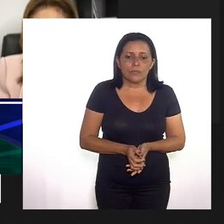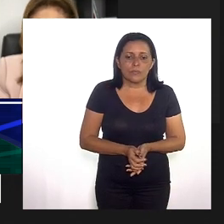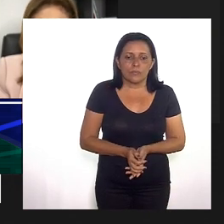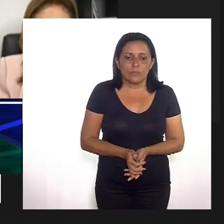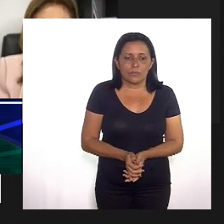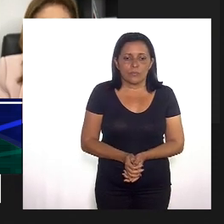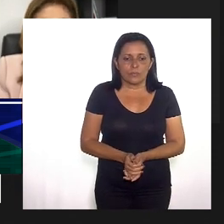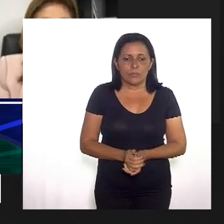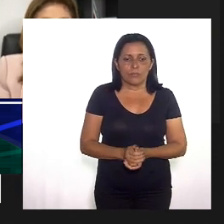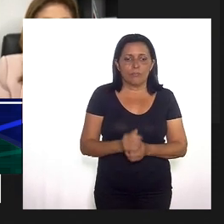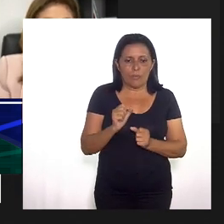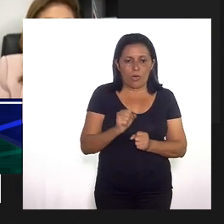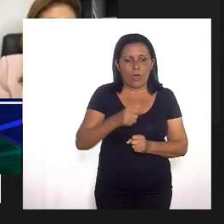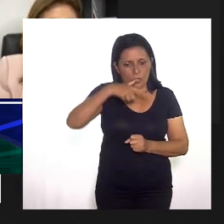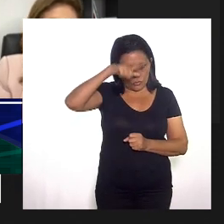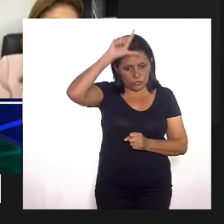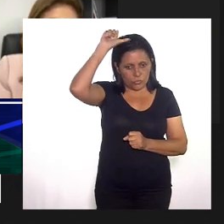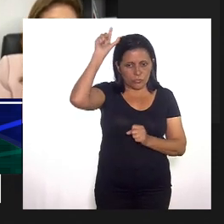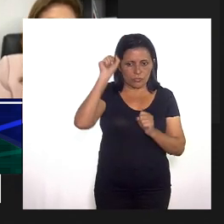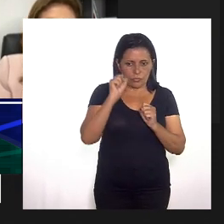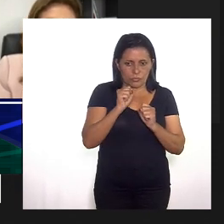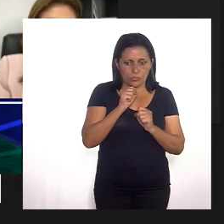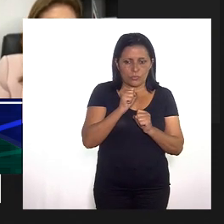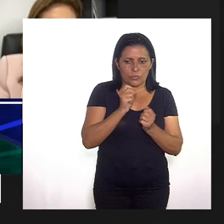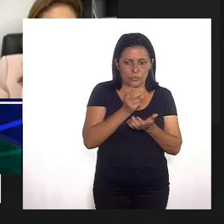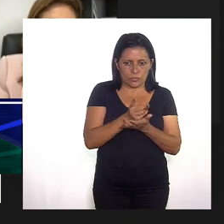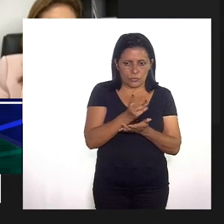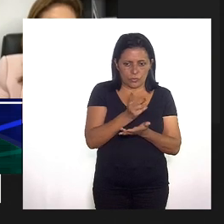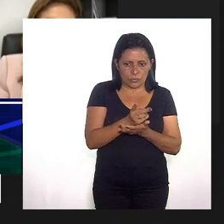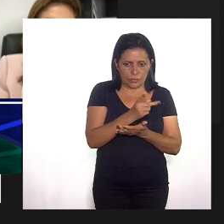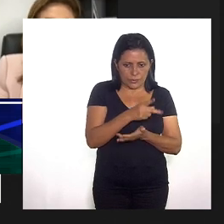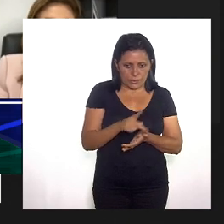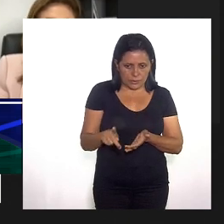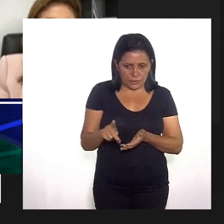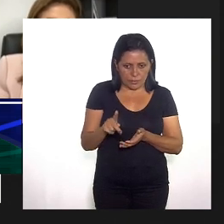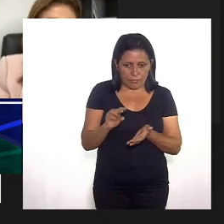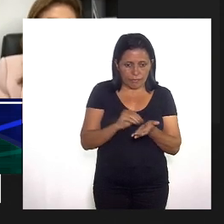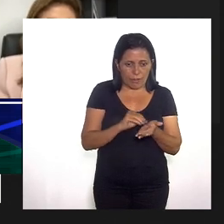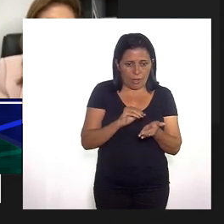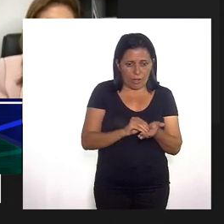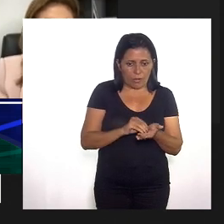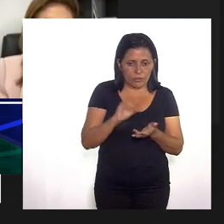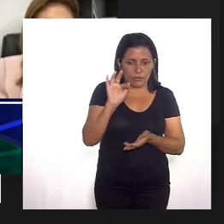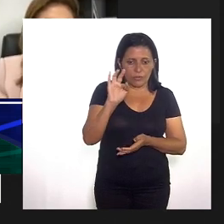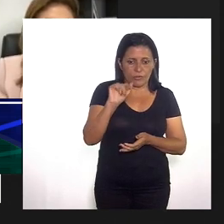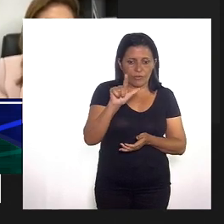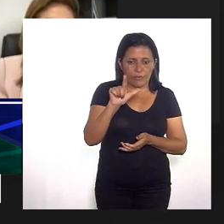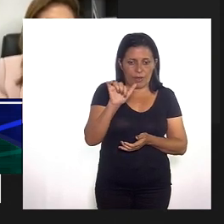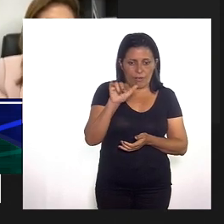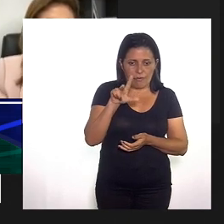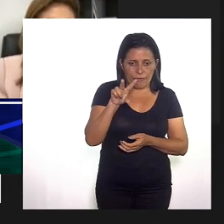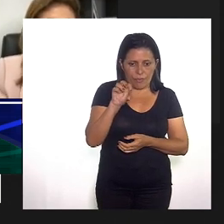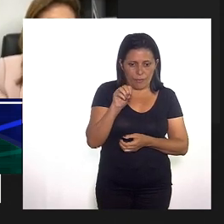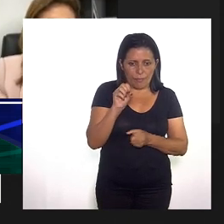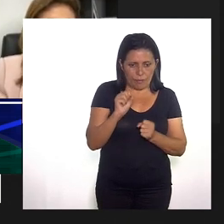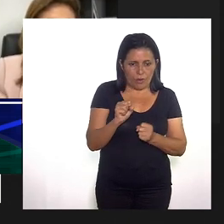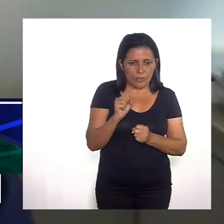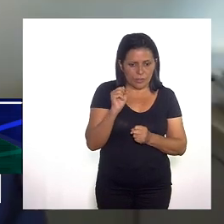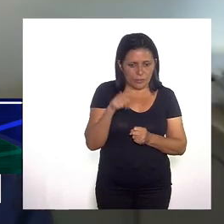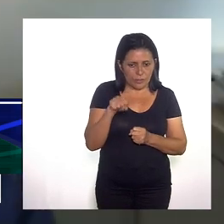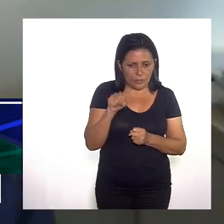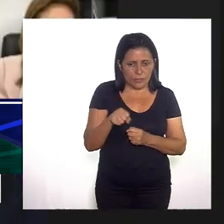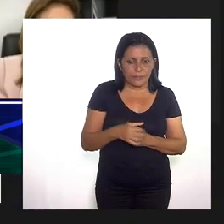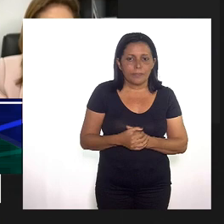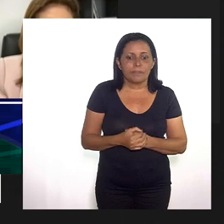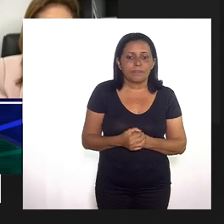Deputado Luiz Paulo, pode continuar na presidência, por gentileza? Só falta o deputado Flávio Serafini. Perfeitamente, né,